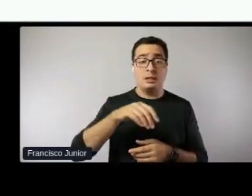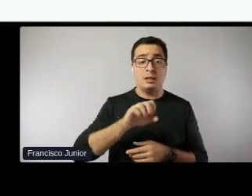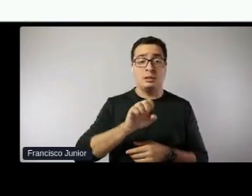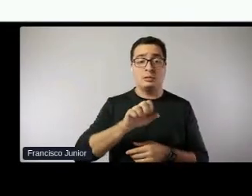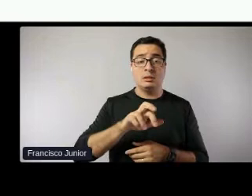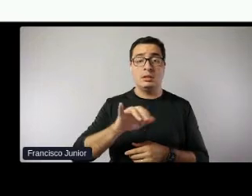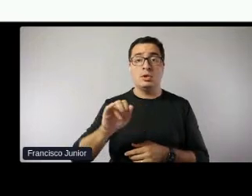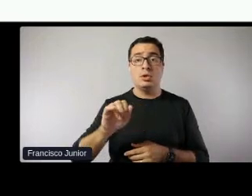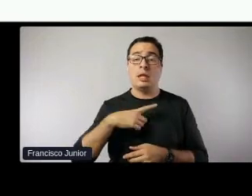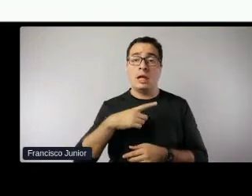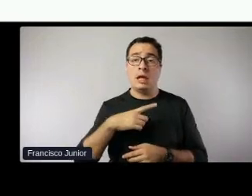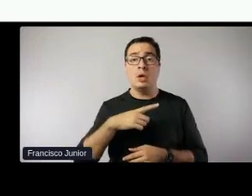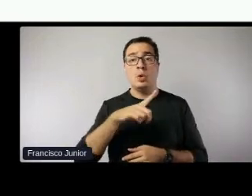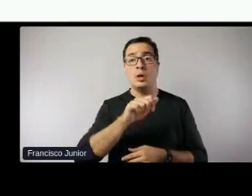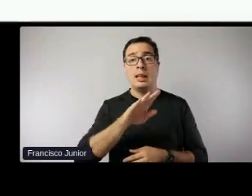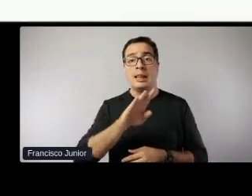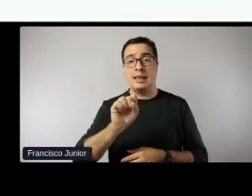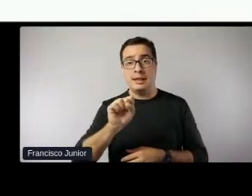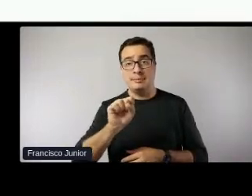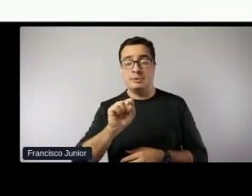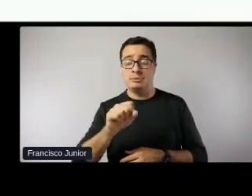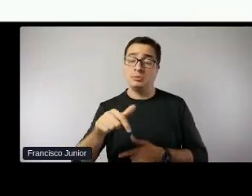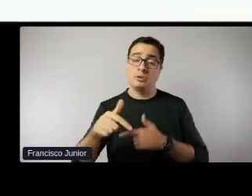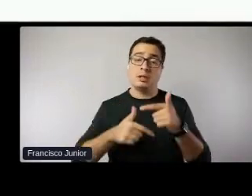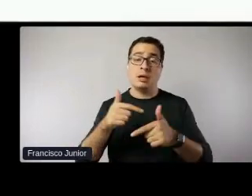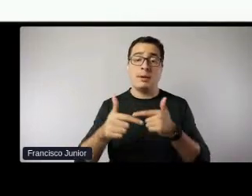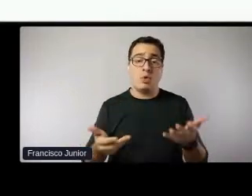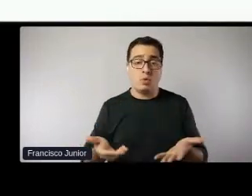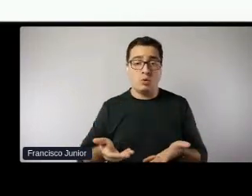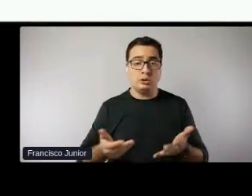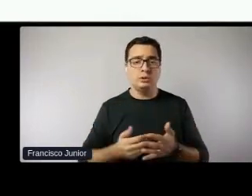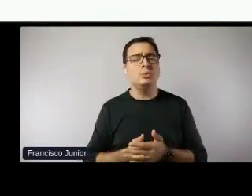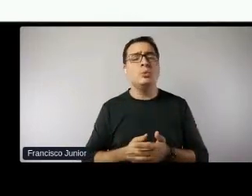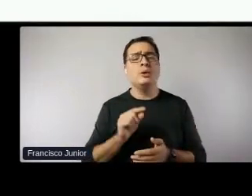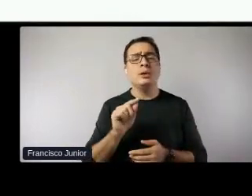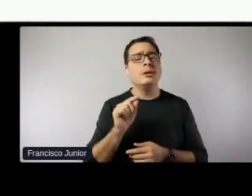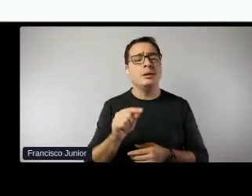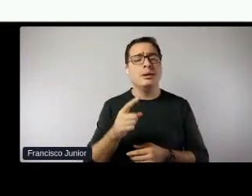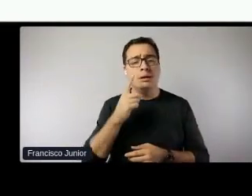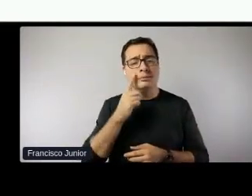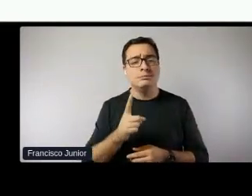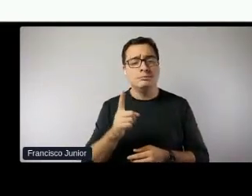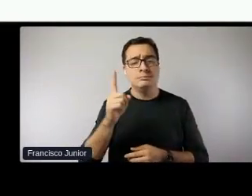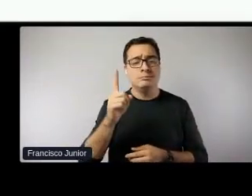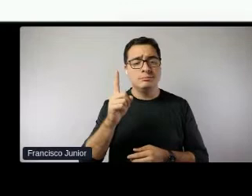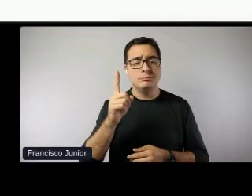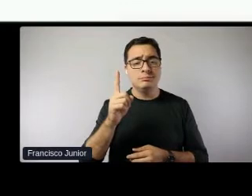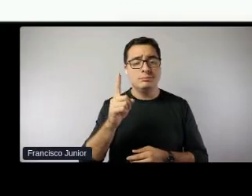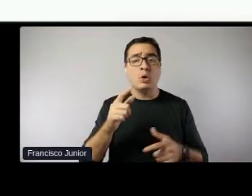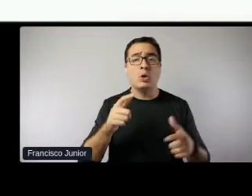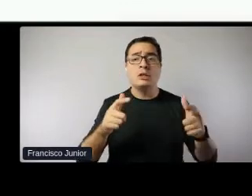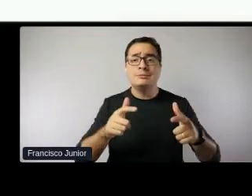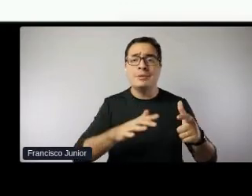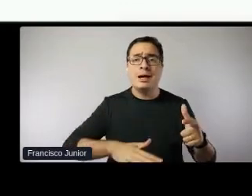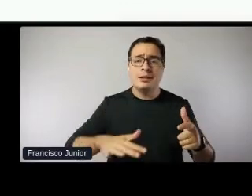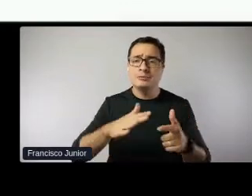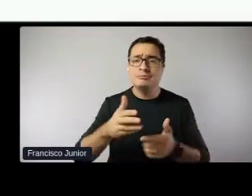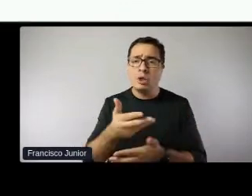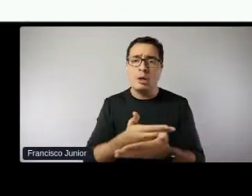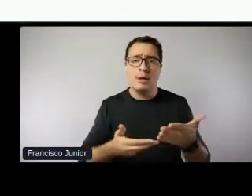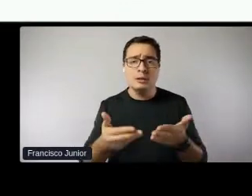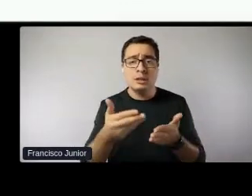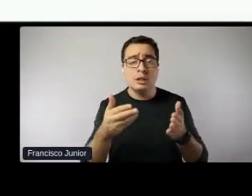Senior Labs, que é onde a gente atua hoje, né? O que é o Senior Labs? Ele é um espaço colaborativo e ele tem